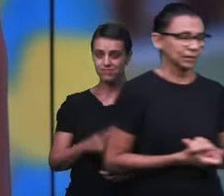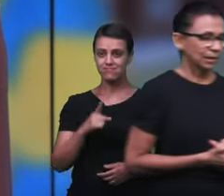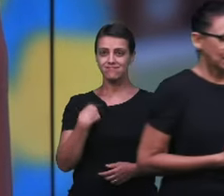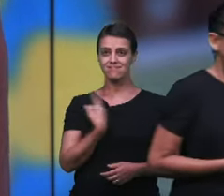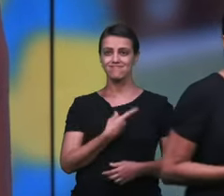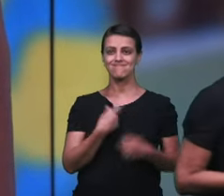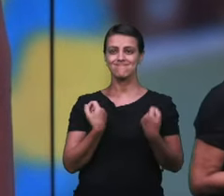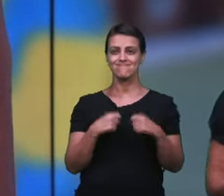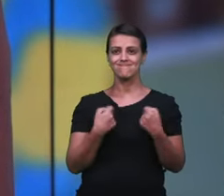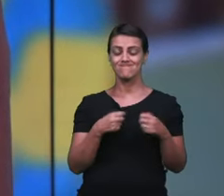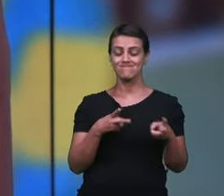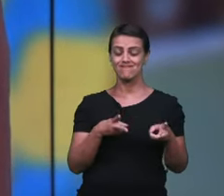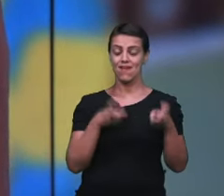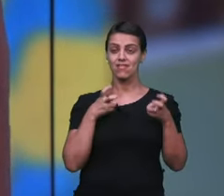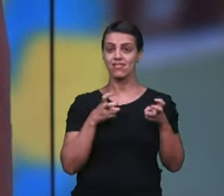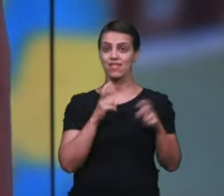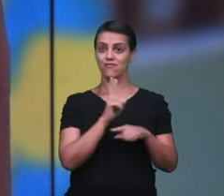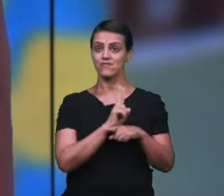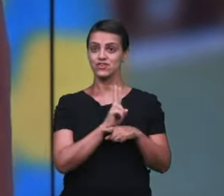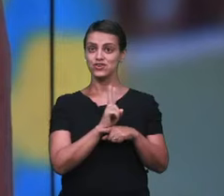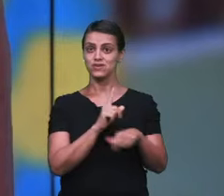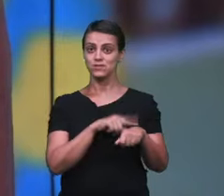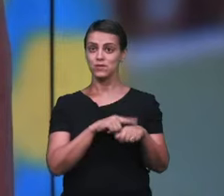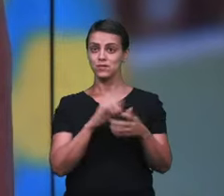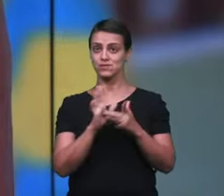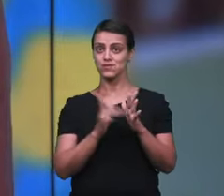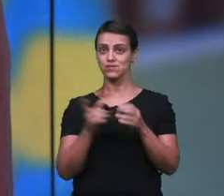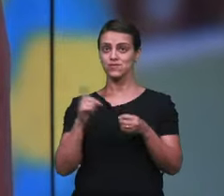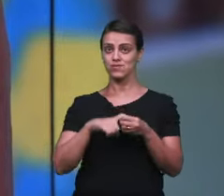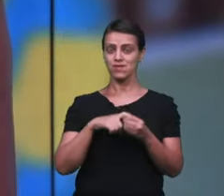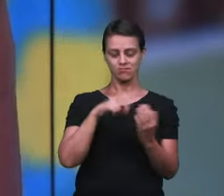quando Jesus voltar. Vamos ler a palavra de Deus?